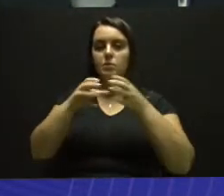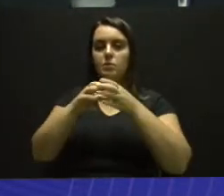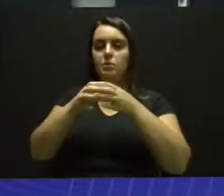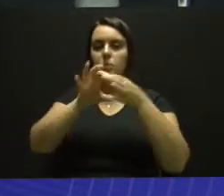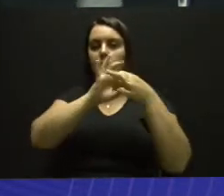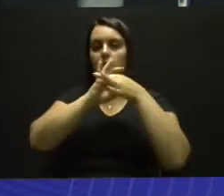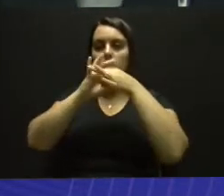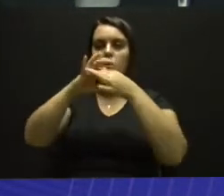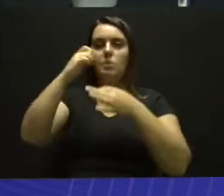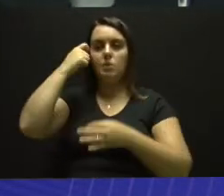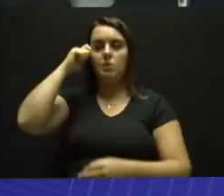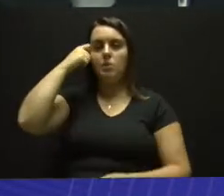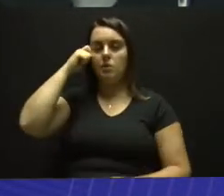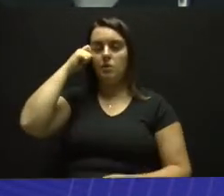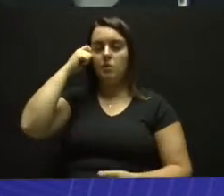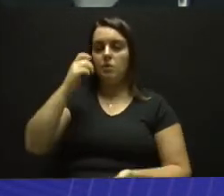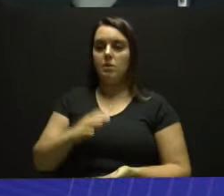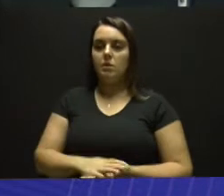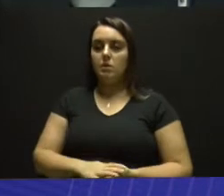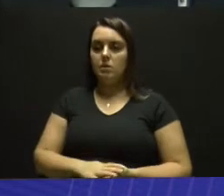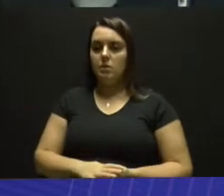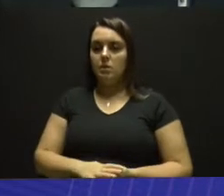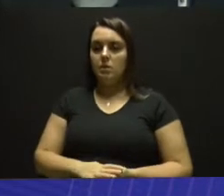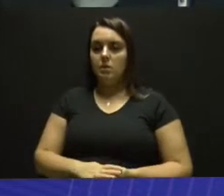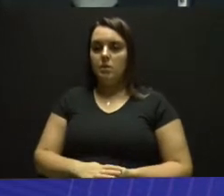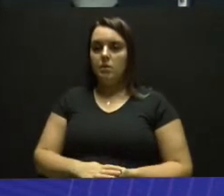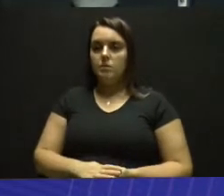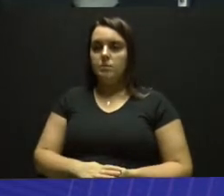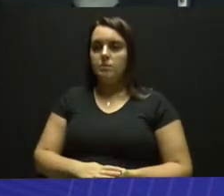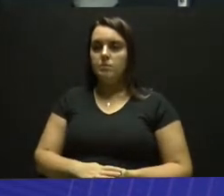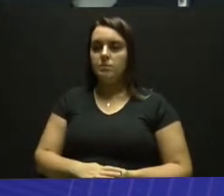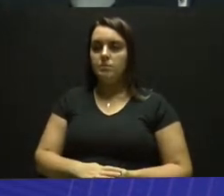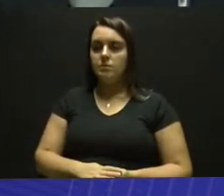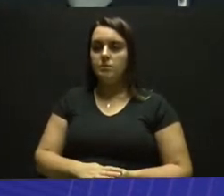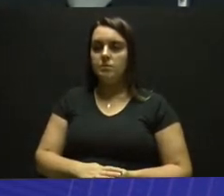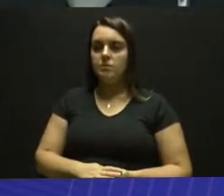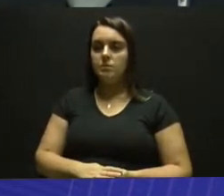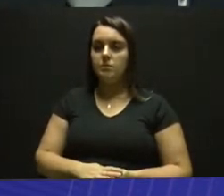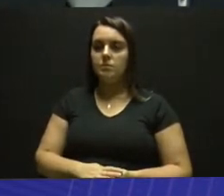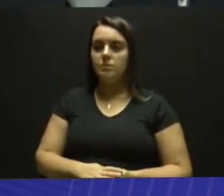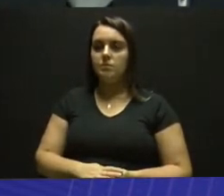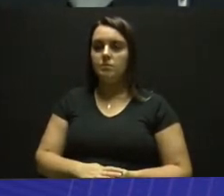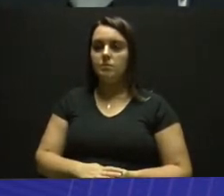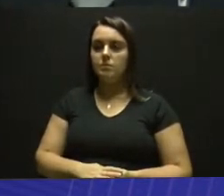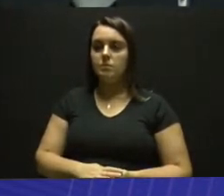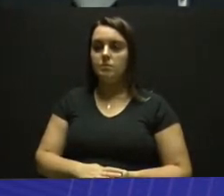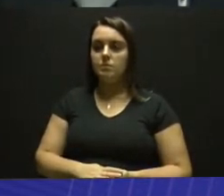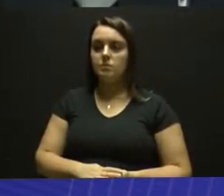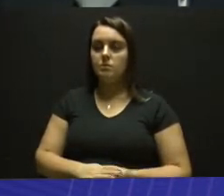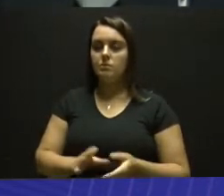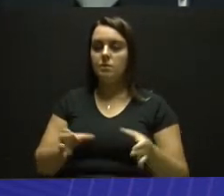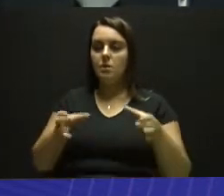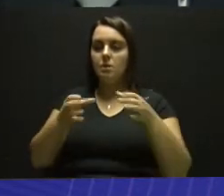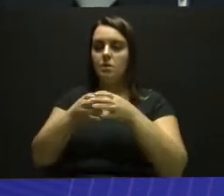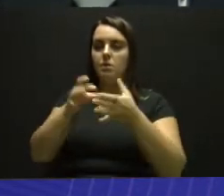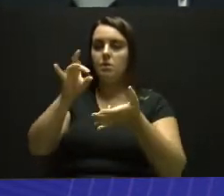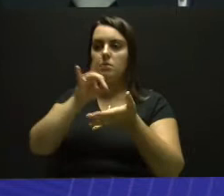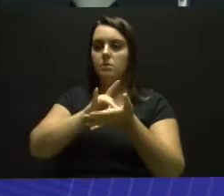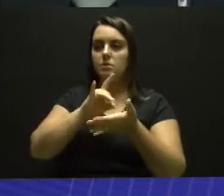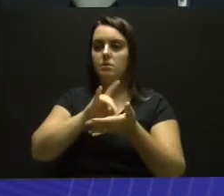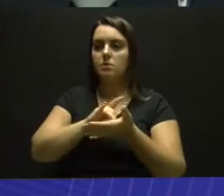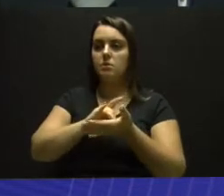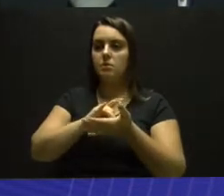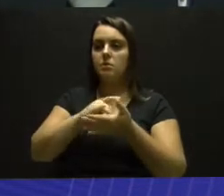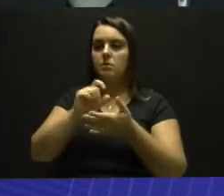o coletivo onde jango de cidadania africanidades a comissão da verdade sobre escravidão